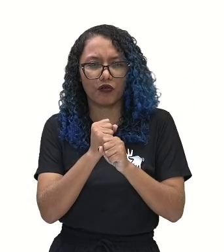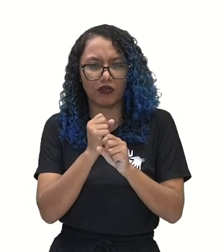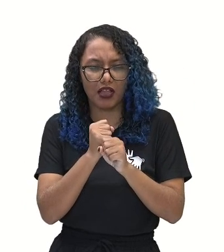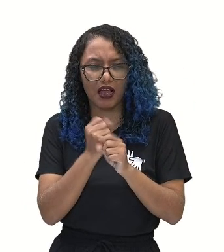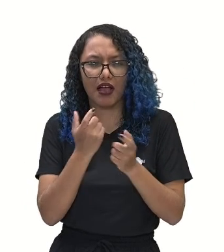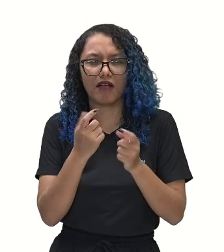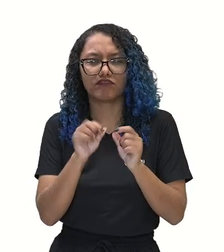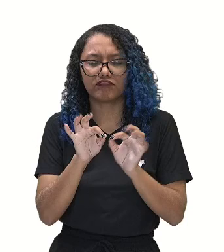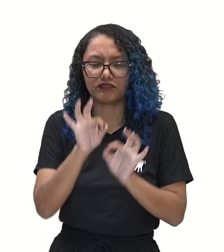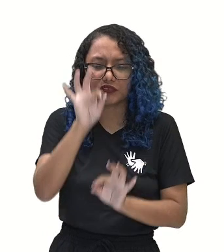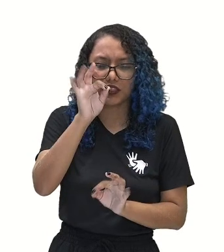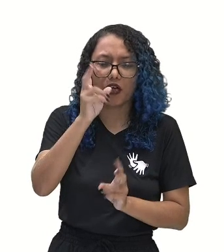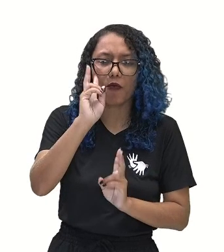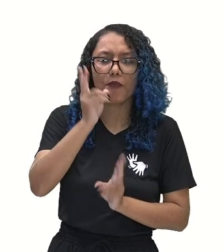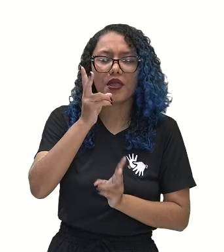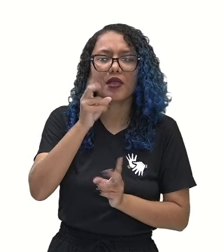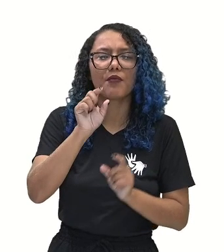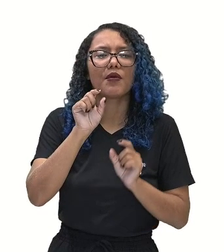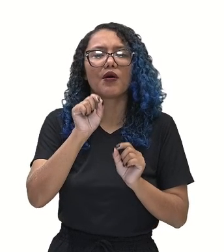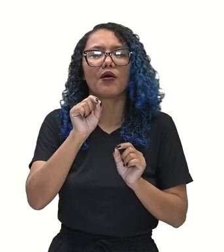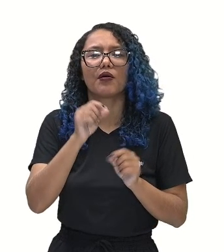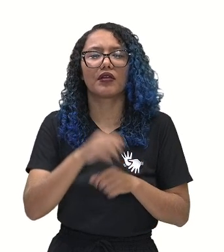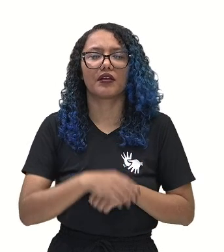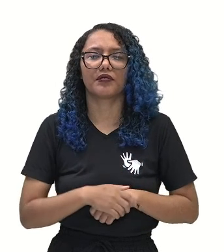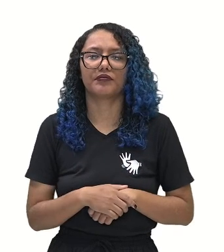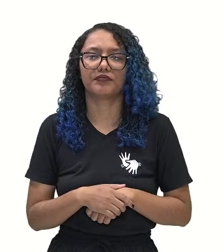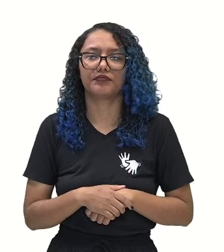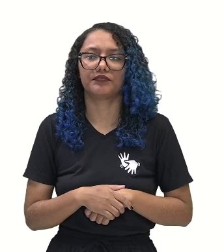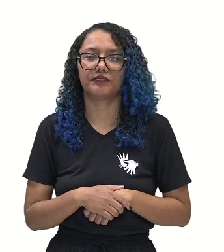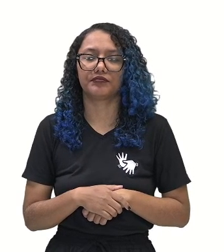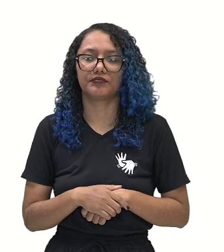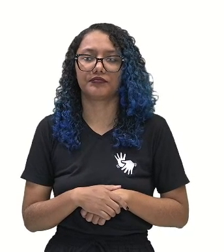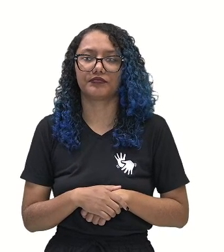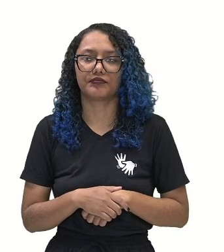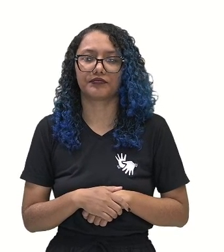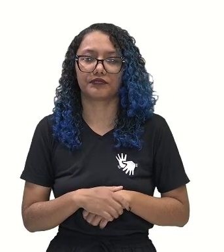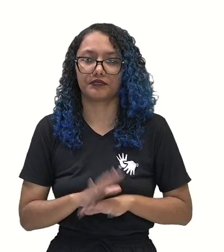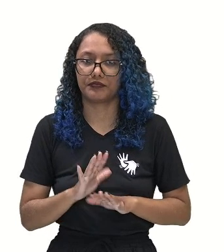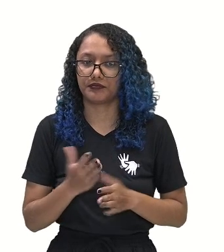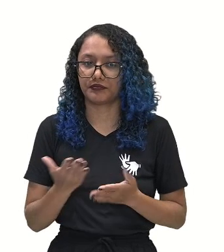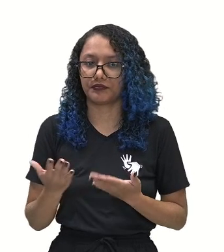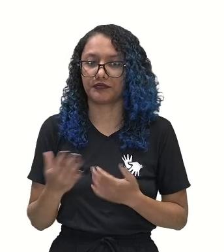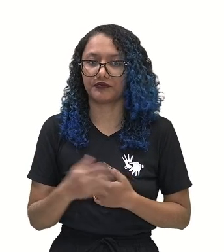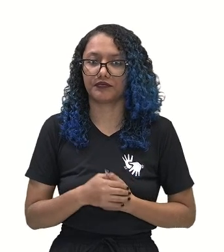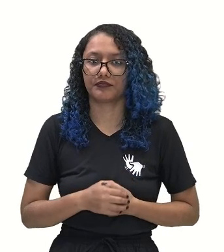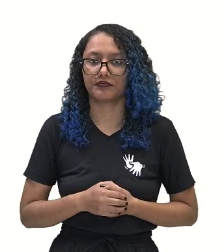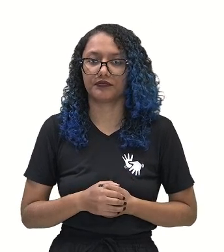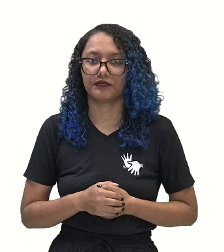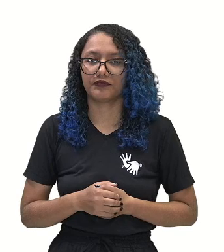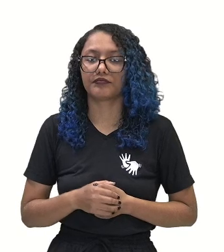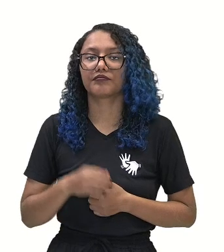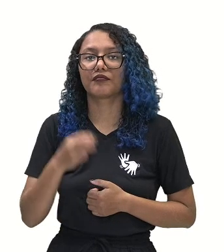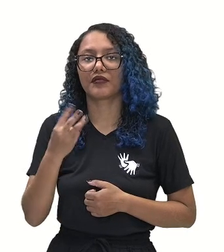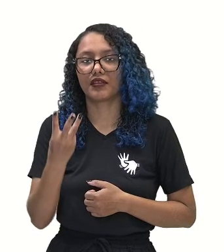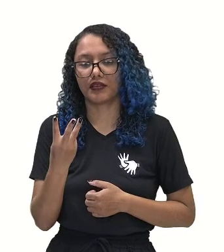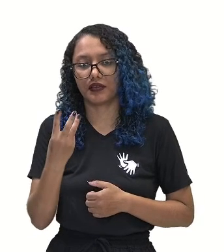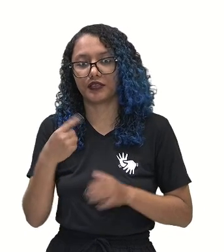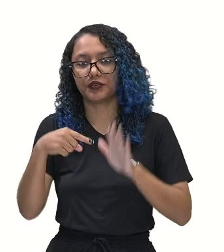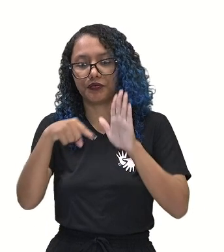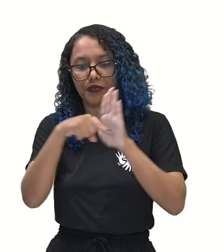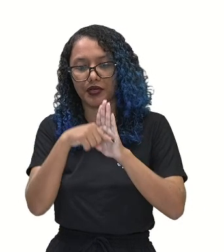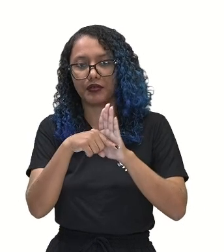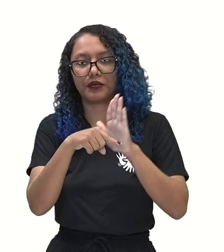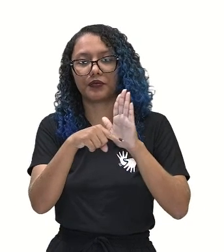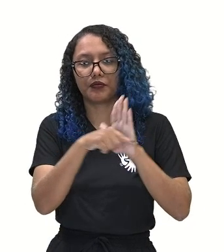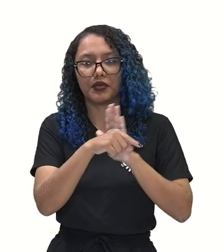vertical, ficaria o seguinte, 3, só copiar aqui embaixo, 3 menos -2